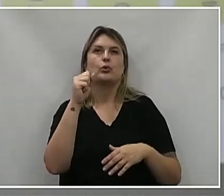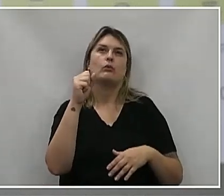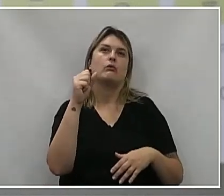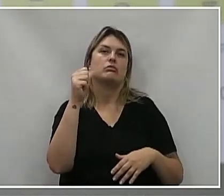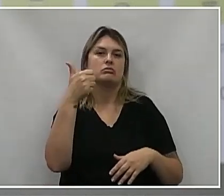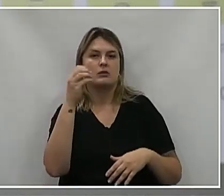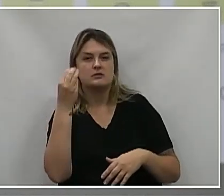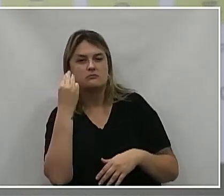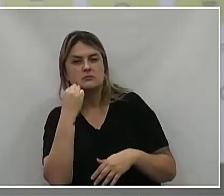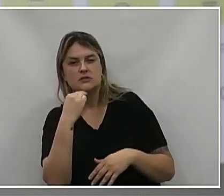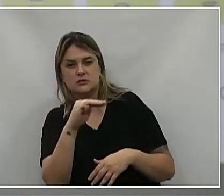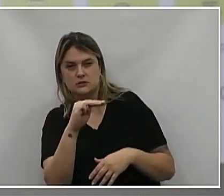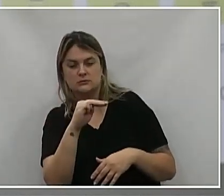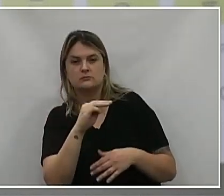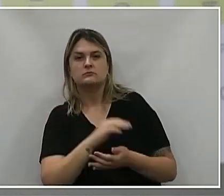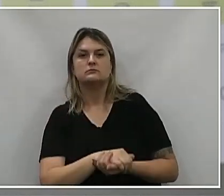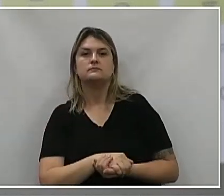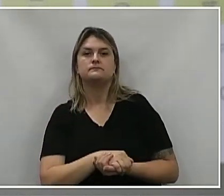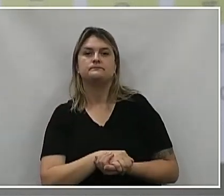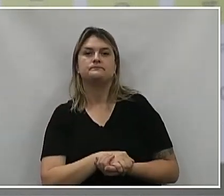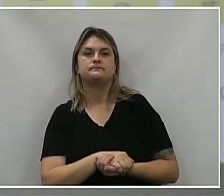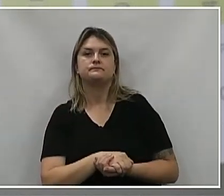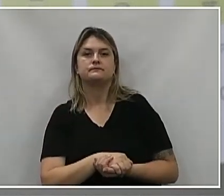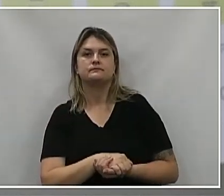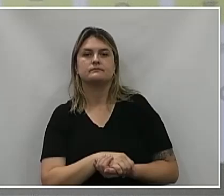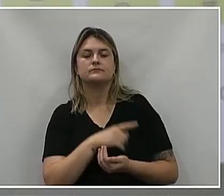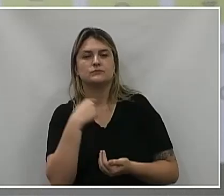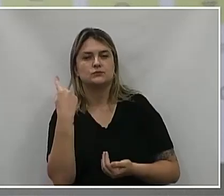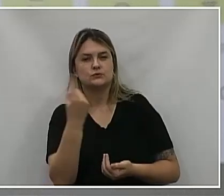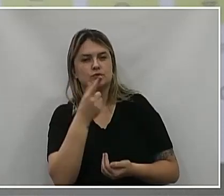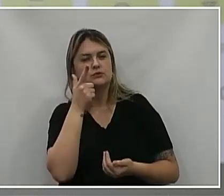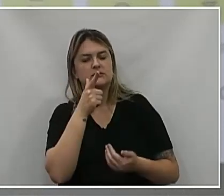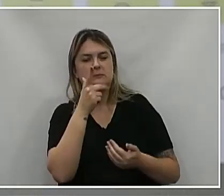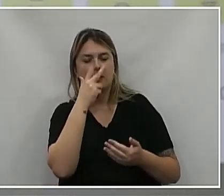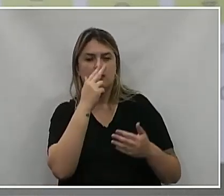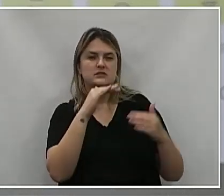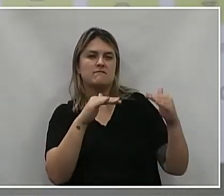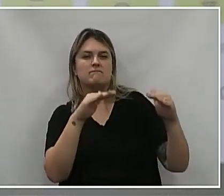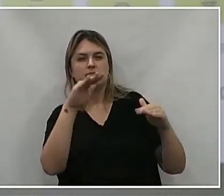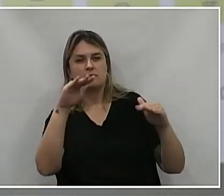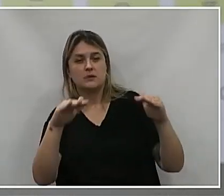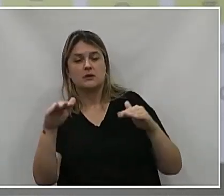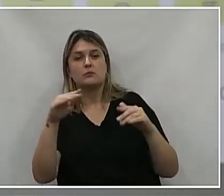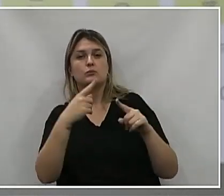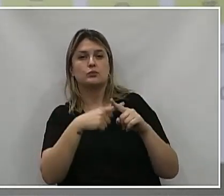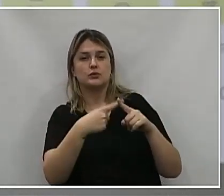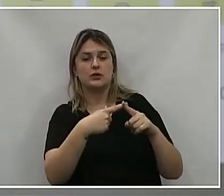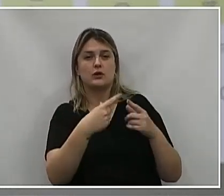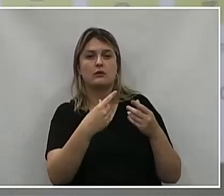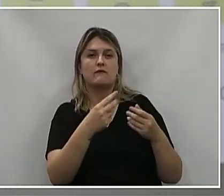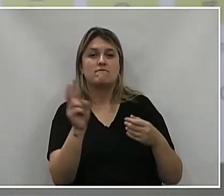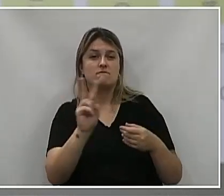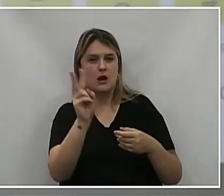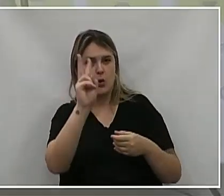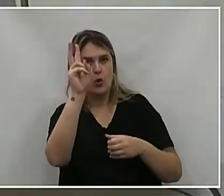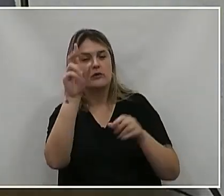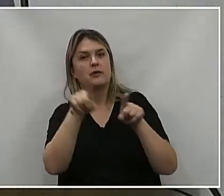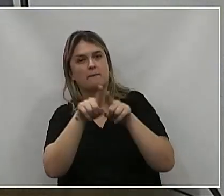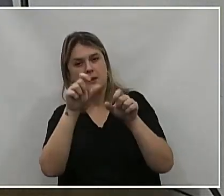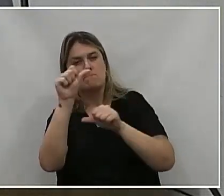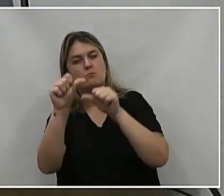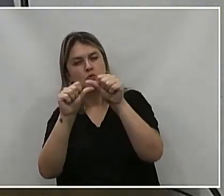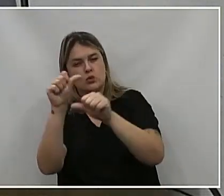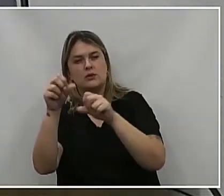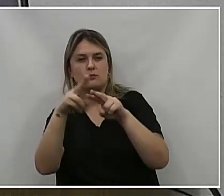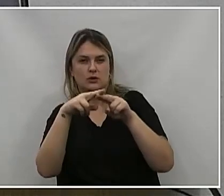é o que a gente está estimando inicialmente. Possivelmente, né, tenha uma variação, até porque o custo dos produtos podem ser alterados ao